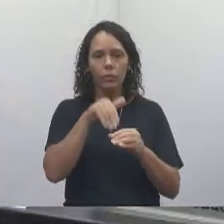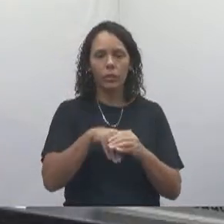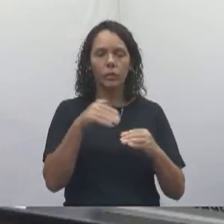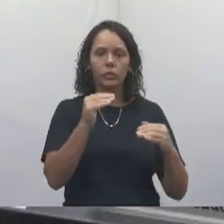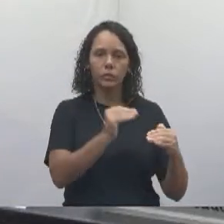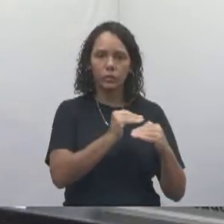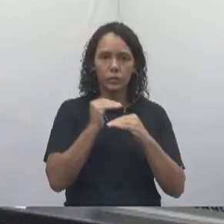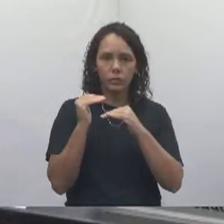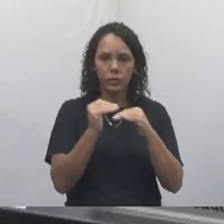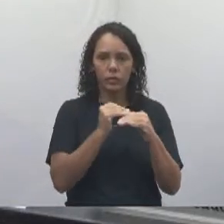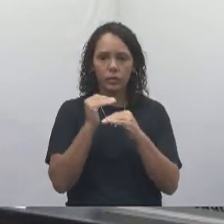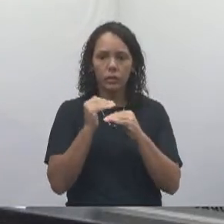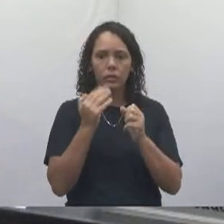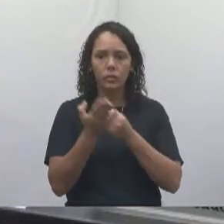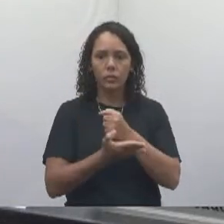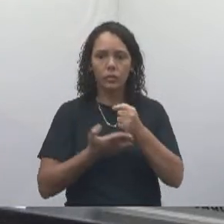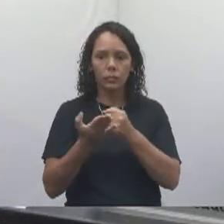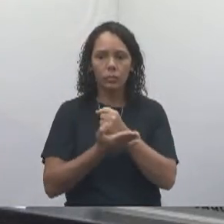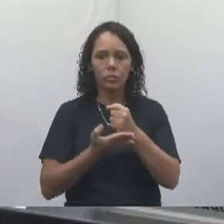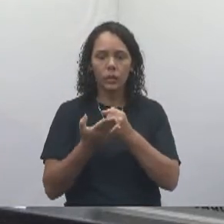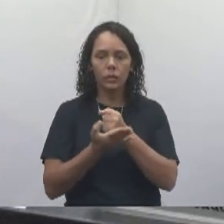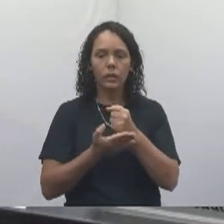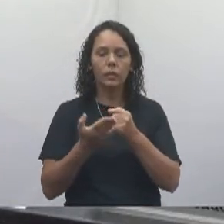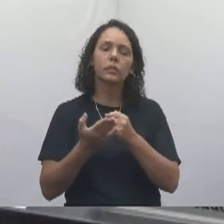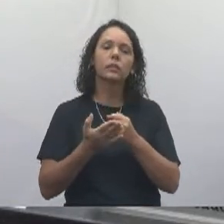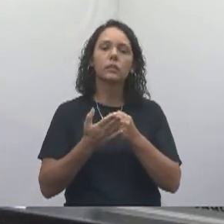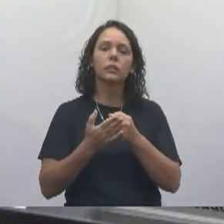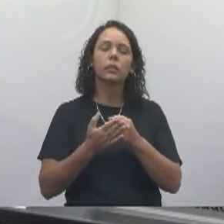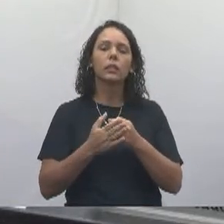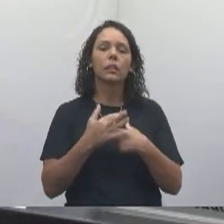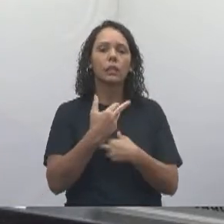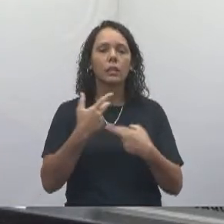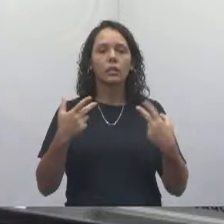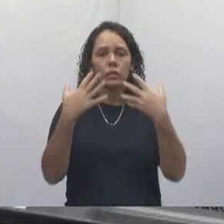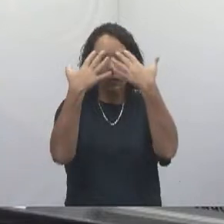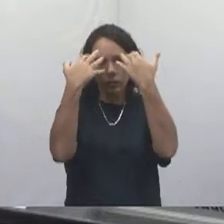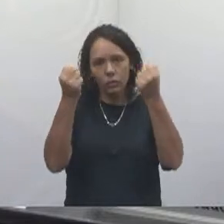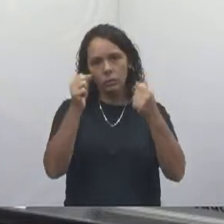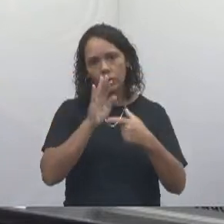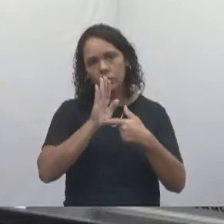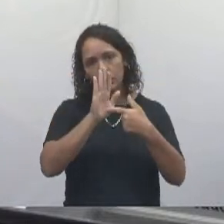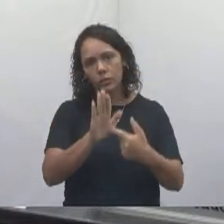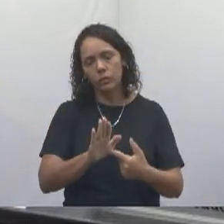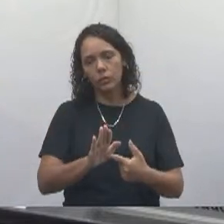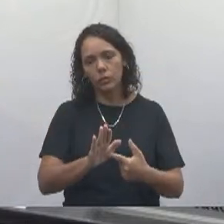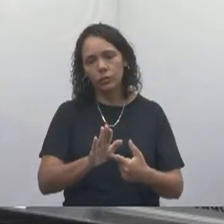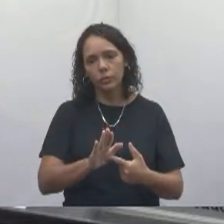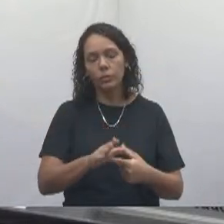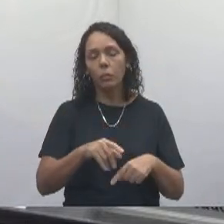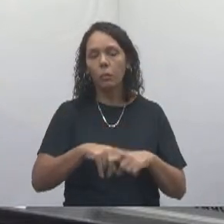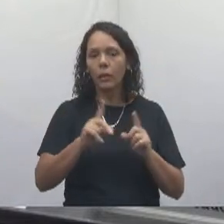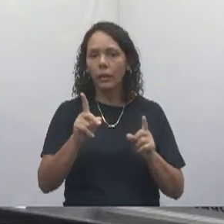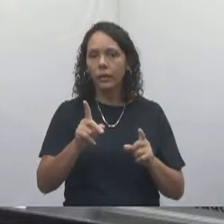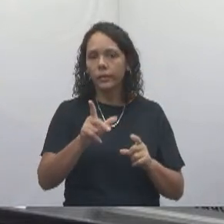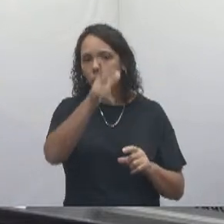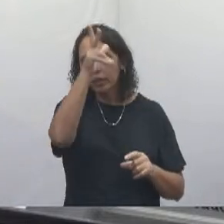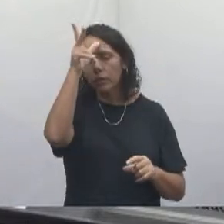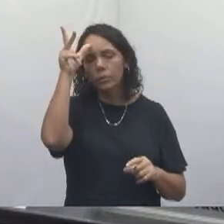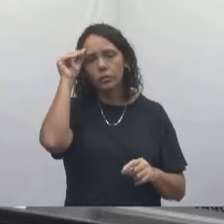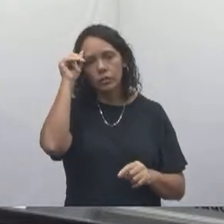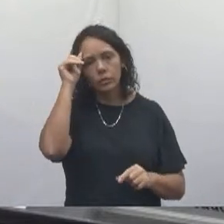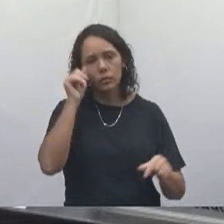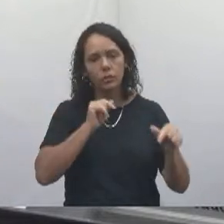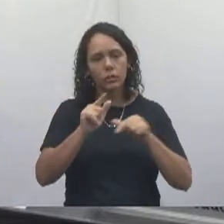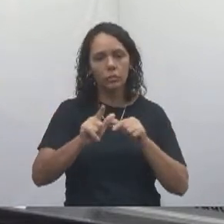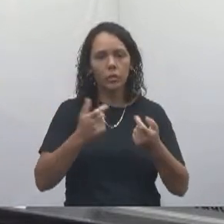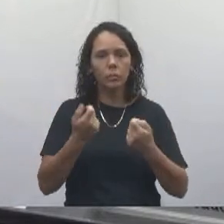ressalvas, com base nos apontamentos do próprio Tribunal de Contas. Acho que é uma gestão que precisa de mais transparência, de participação